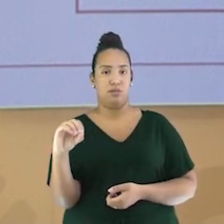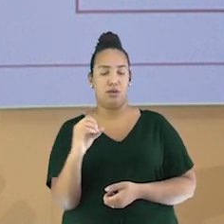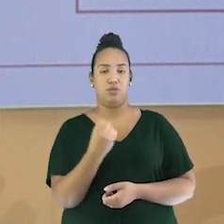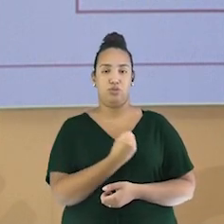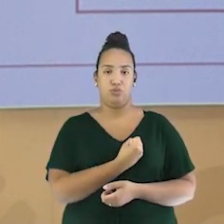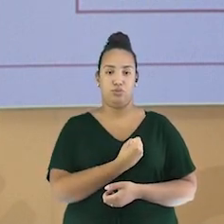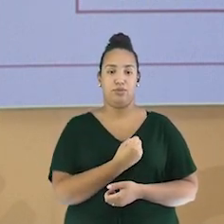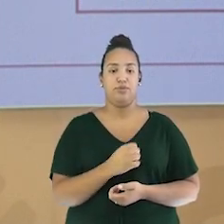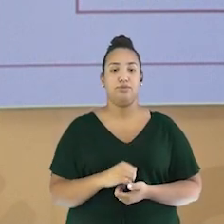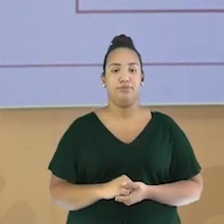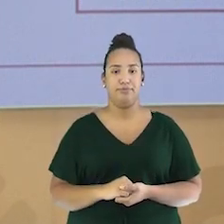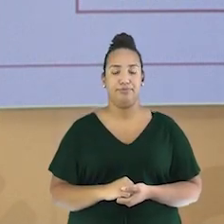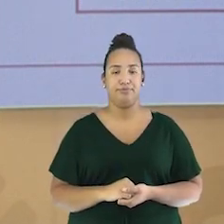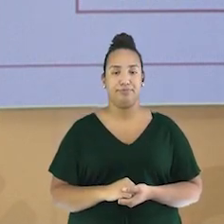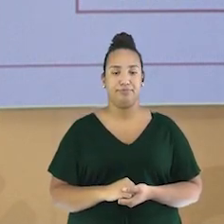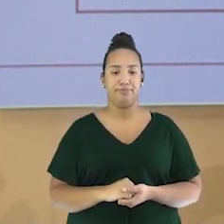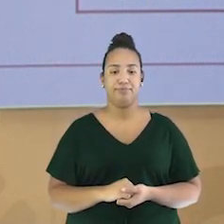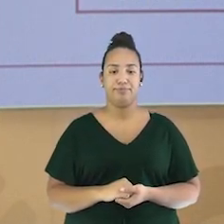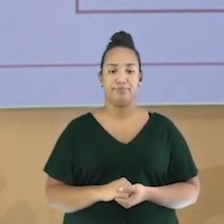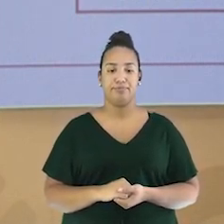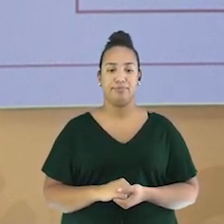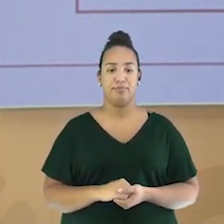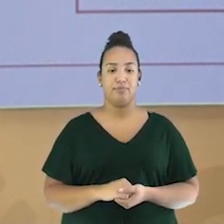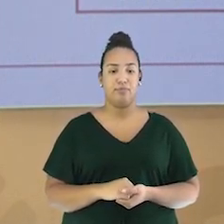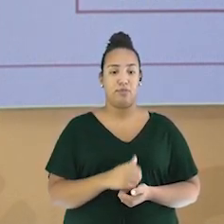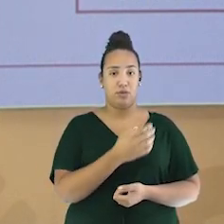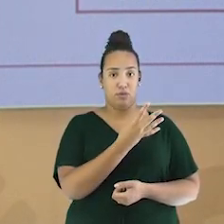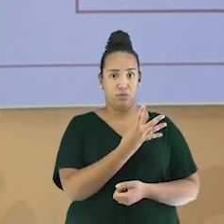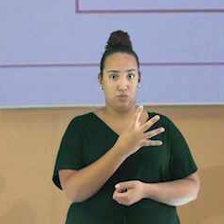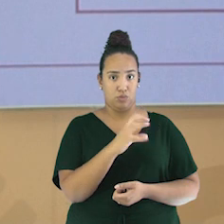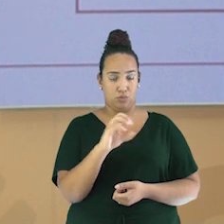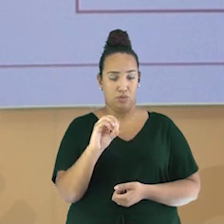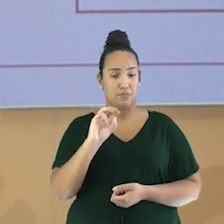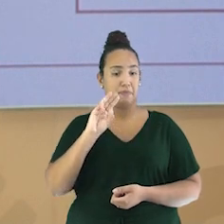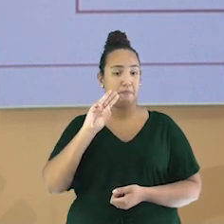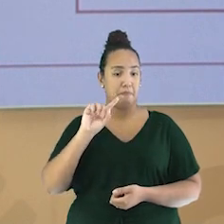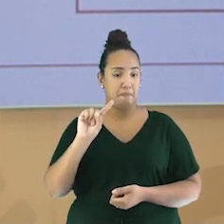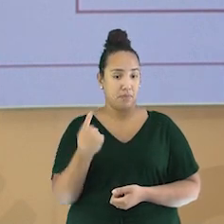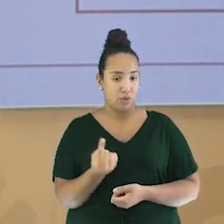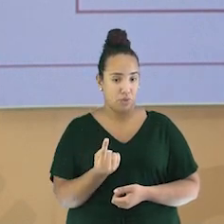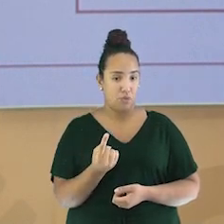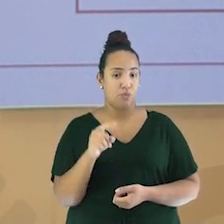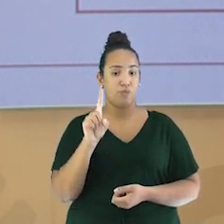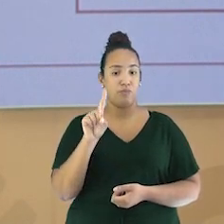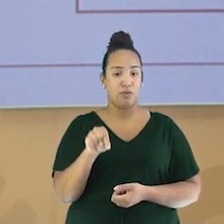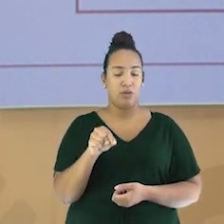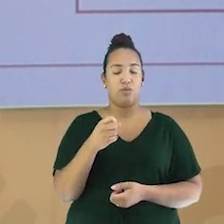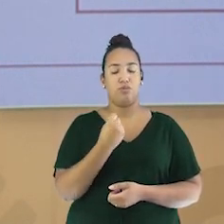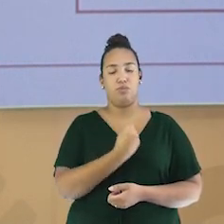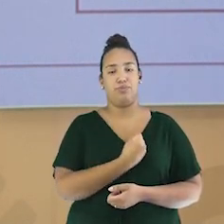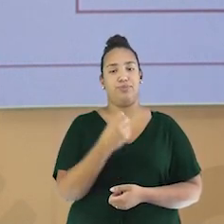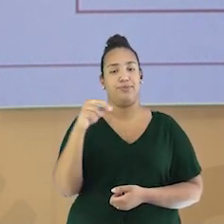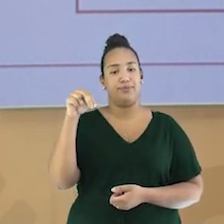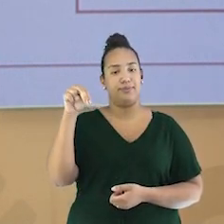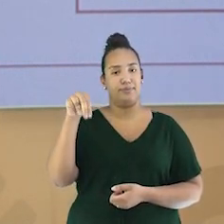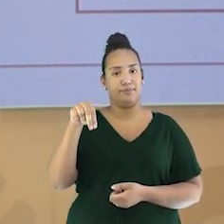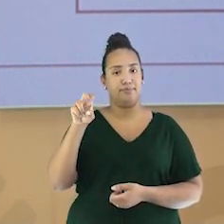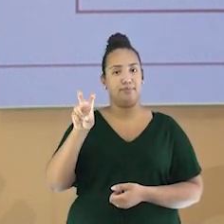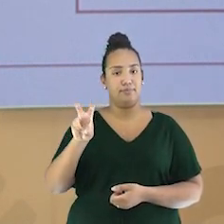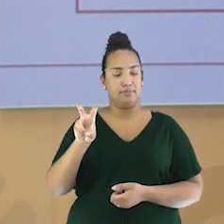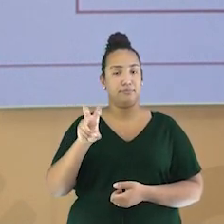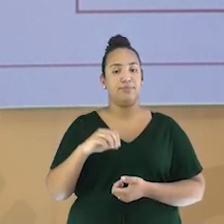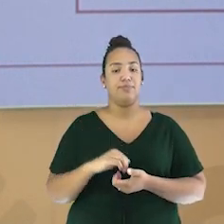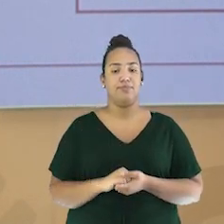decimais. O valor de n em 400 mil vai ser o número 5, porque vai